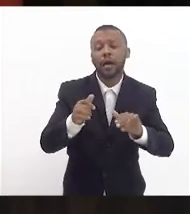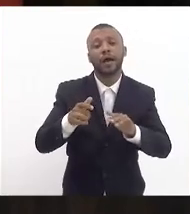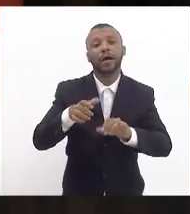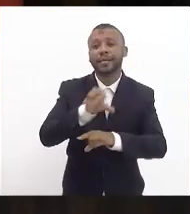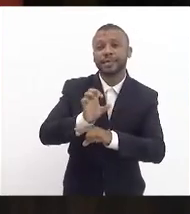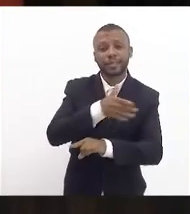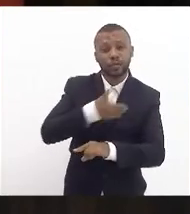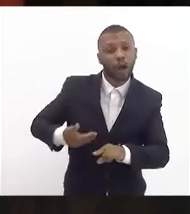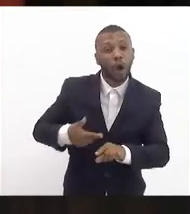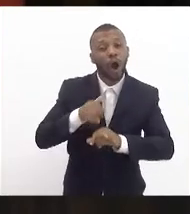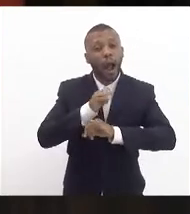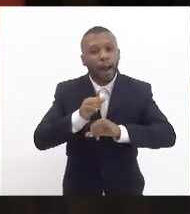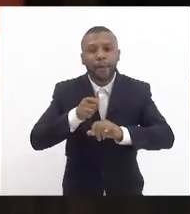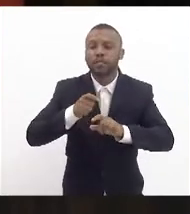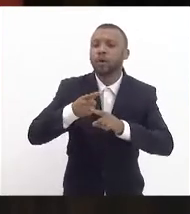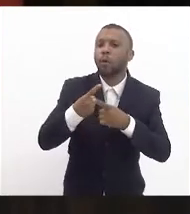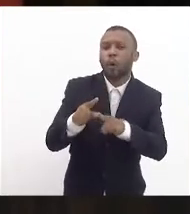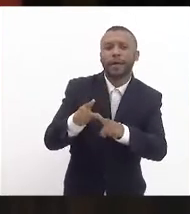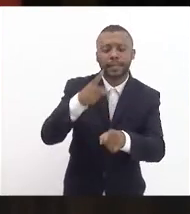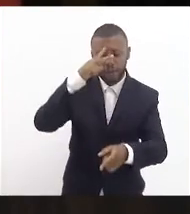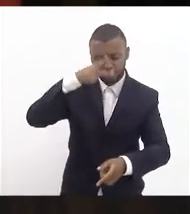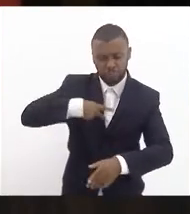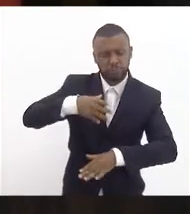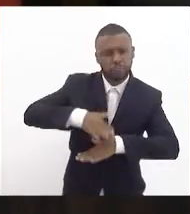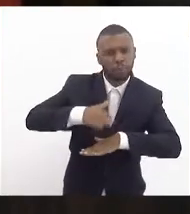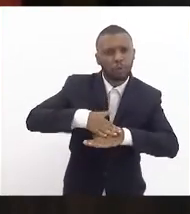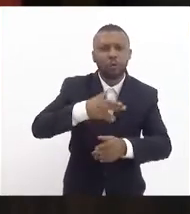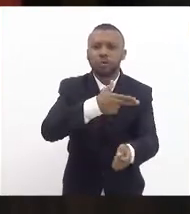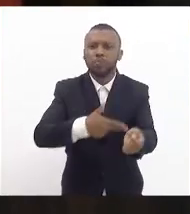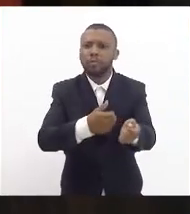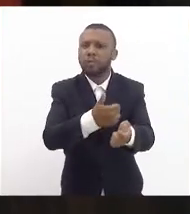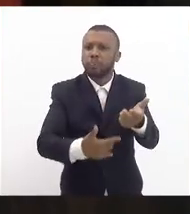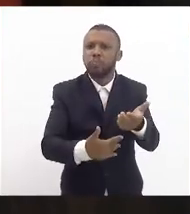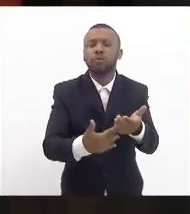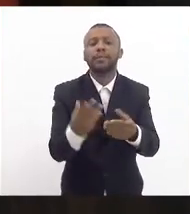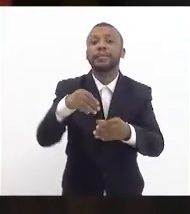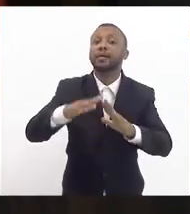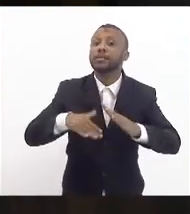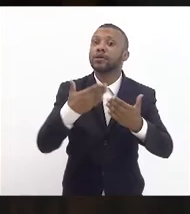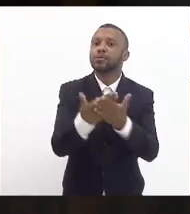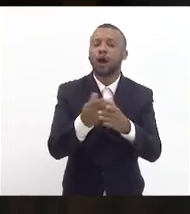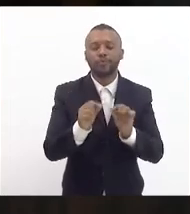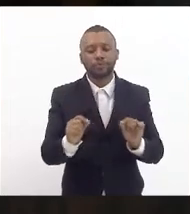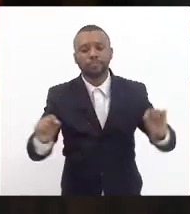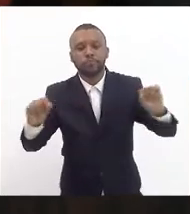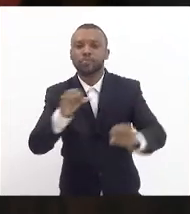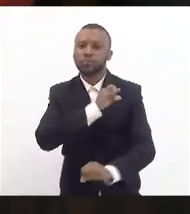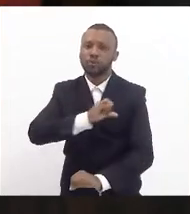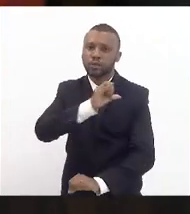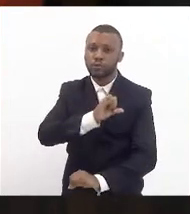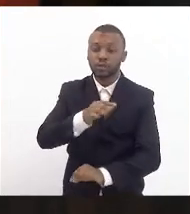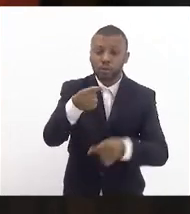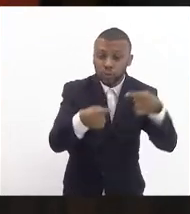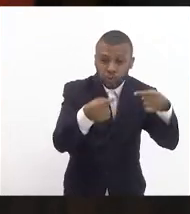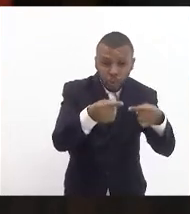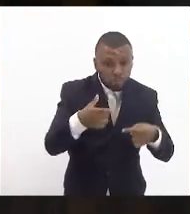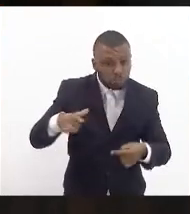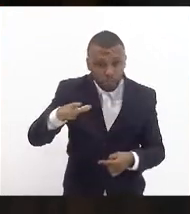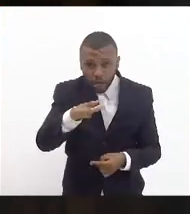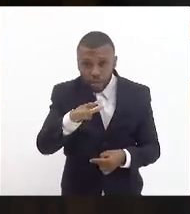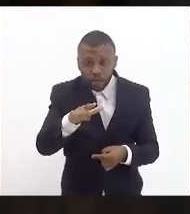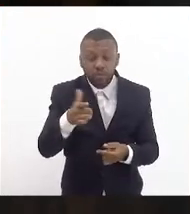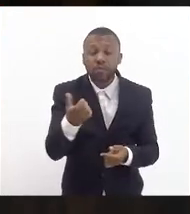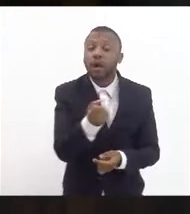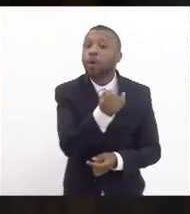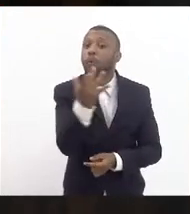à automutilação nas escolas da rede de ensino do Estado do Rio de Janeiro. Em discussão, não havendo quem queira discutir, encerra a discussão. Não há quórum